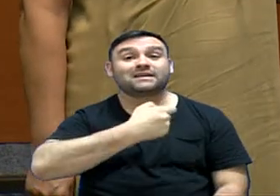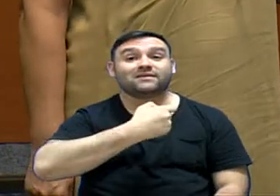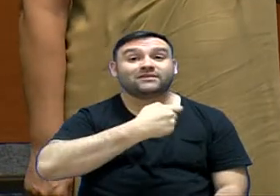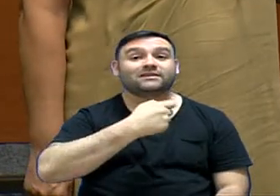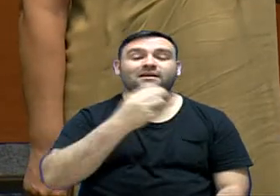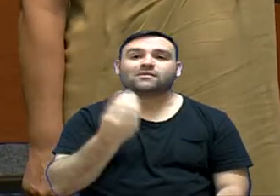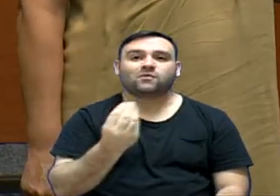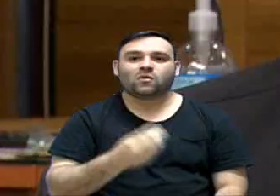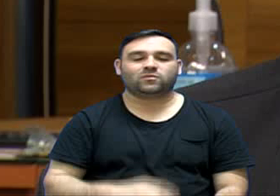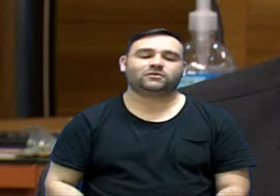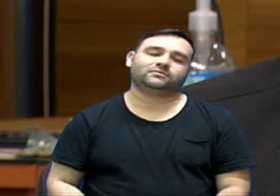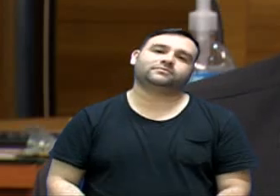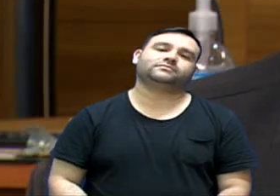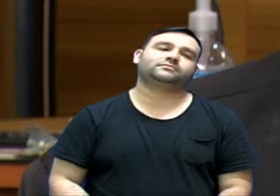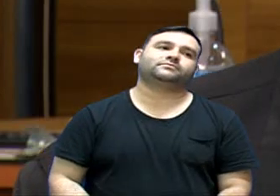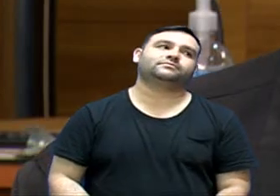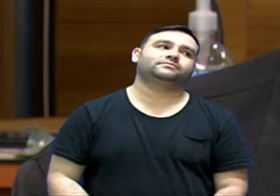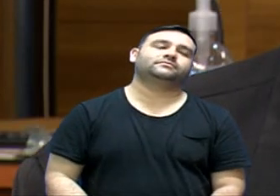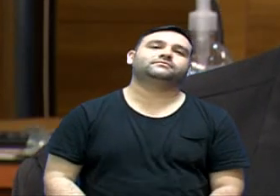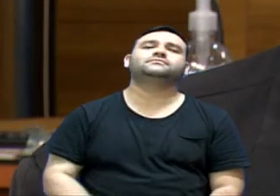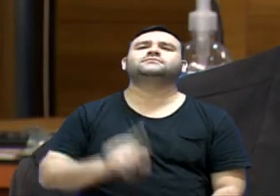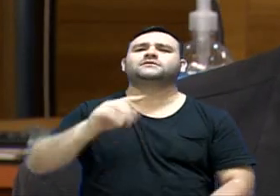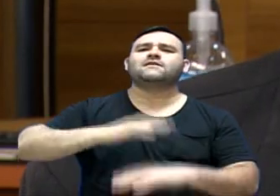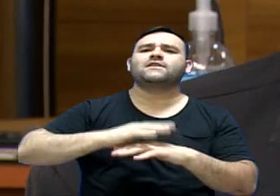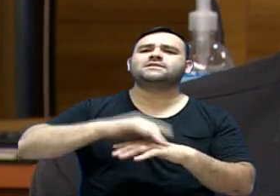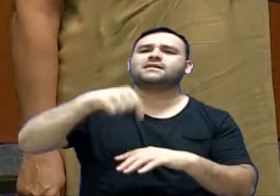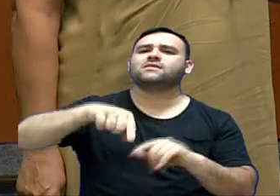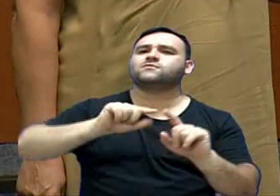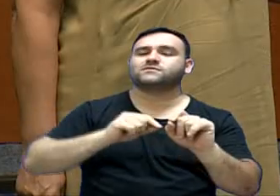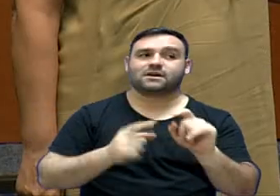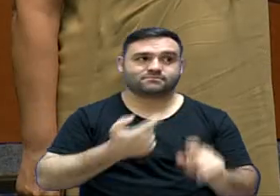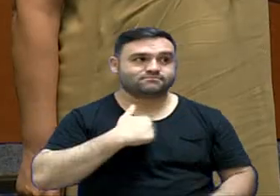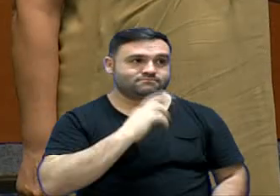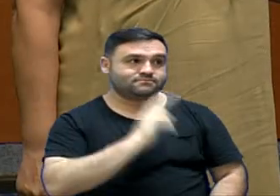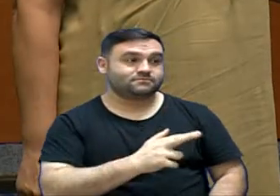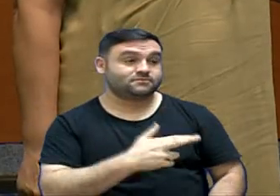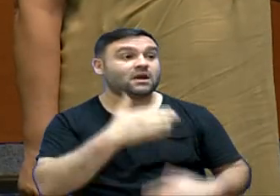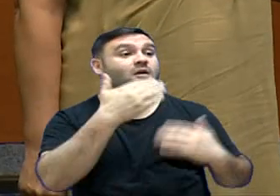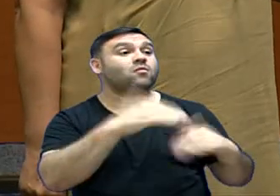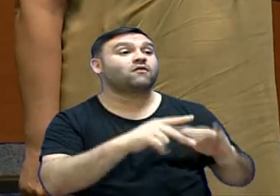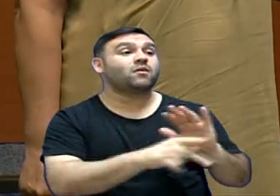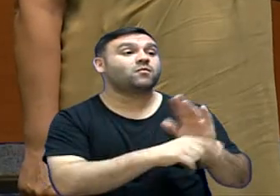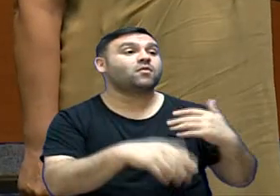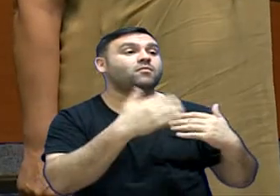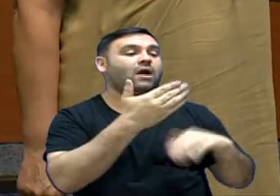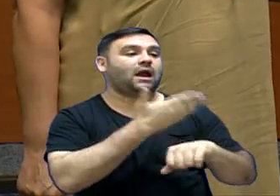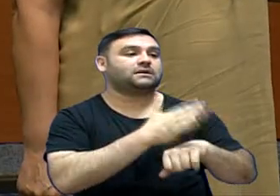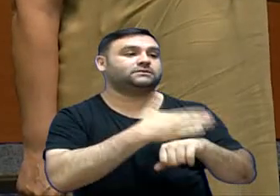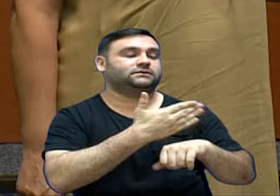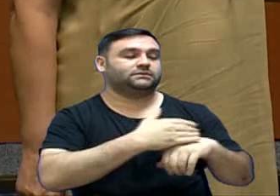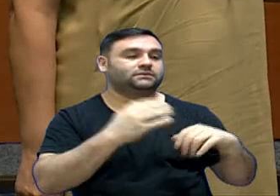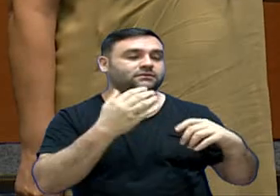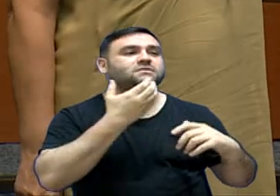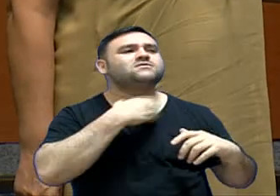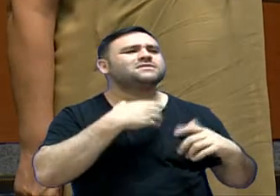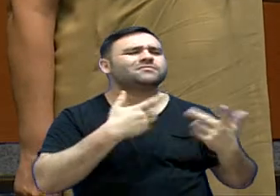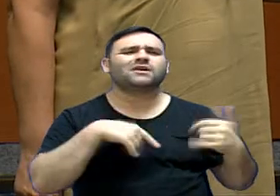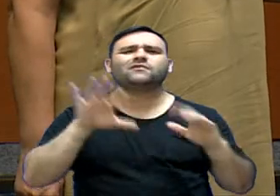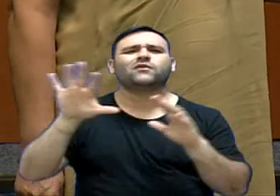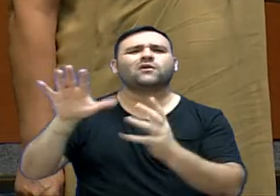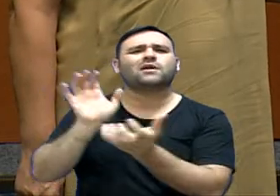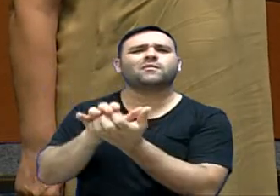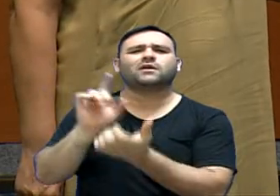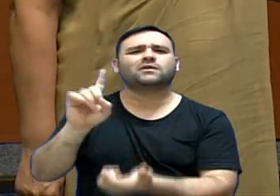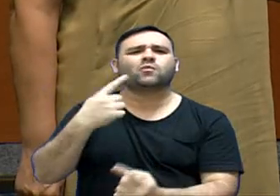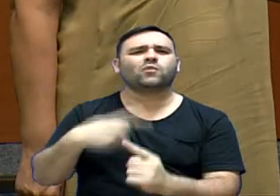entrevista foi assim. O que é que você veio fazer aqui? Minha resposta, prova para a residência de otorrino. Mas por que você não ficou em